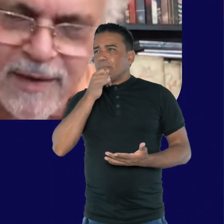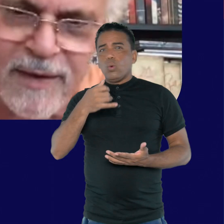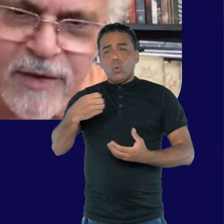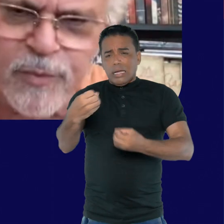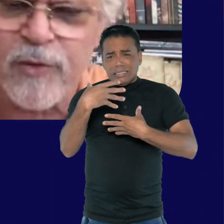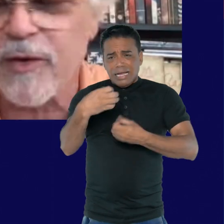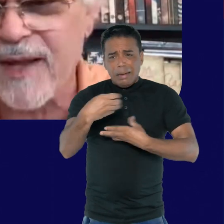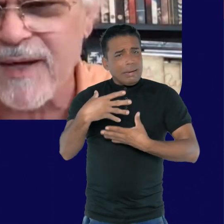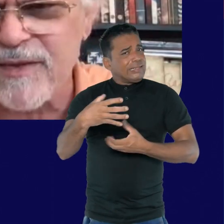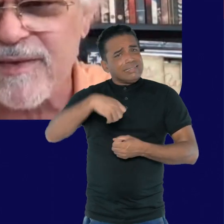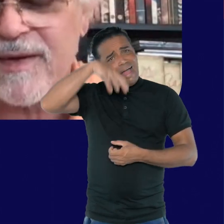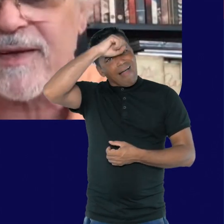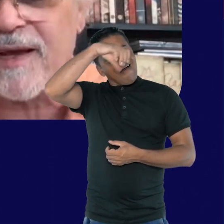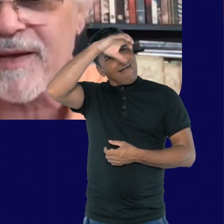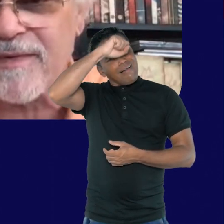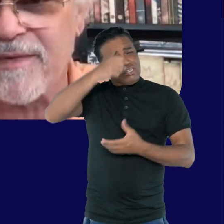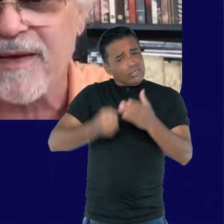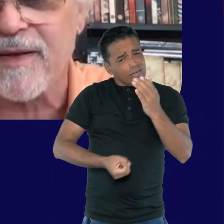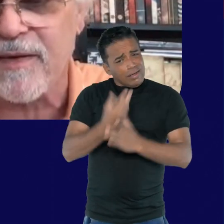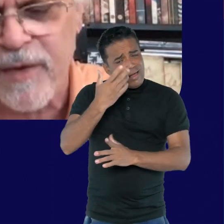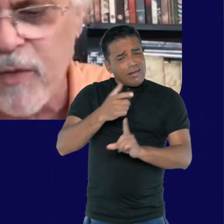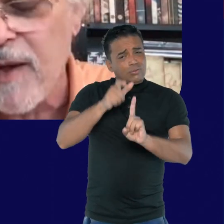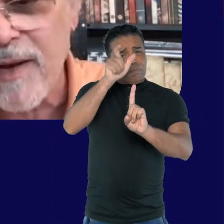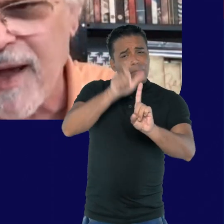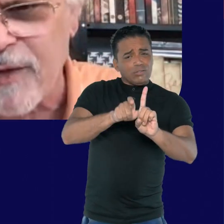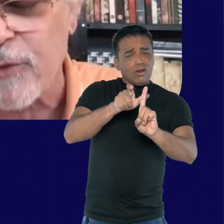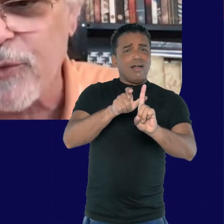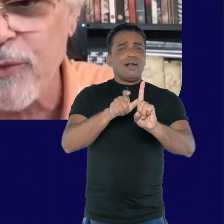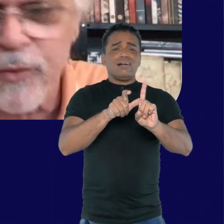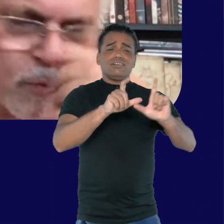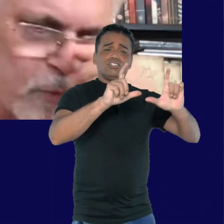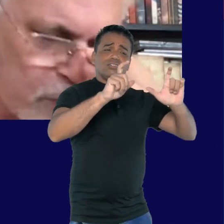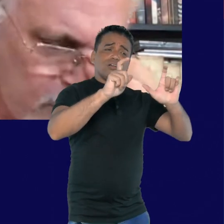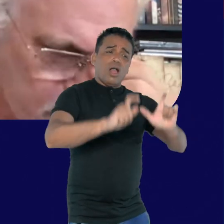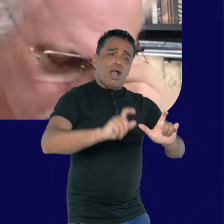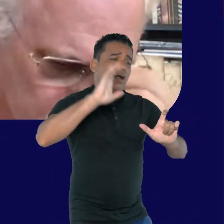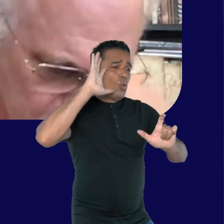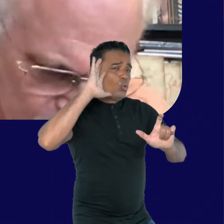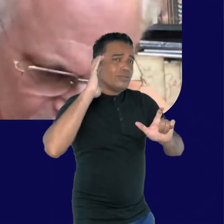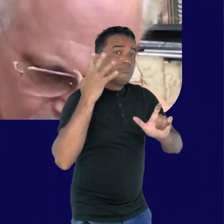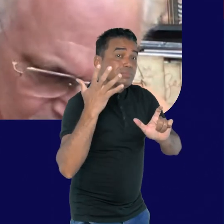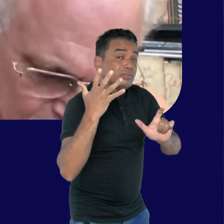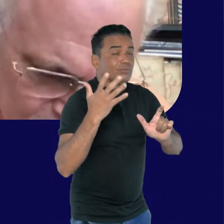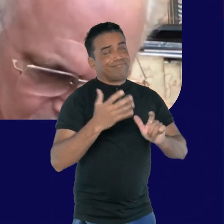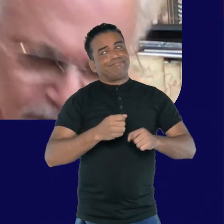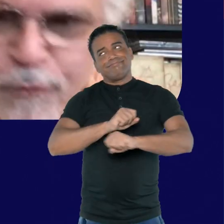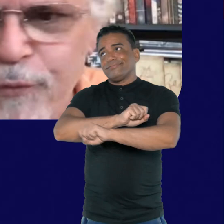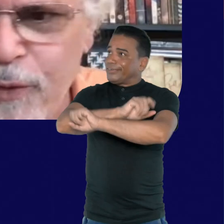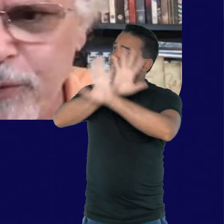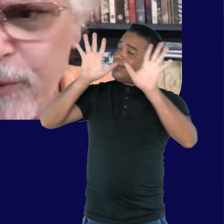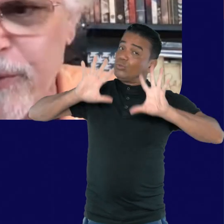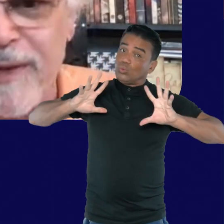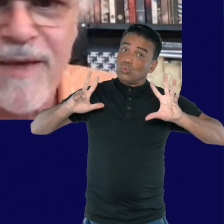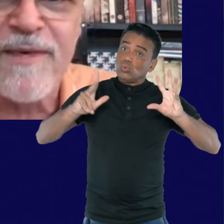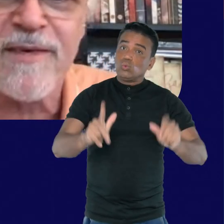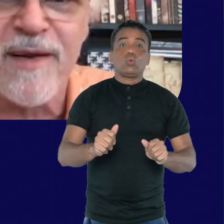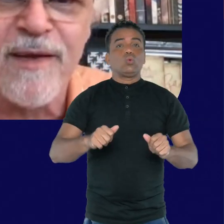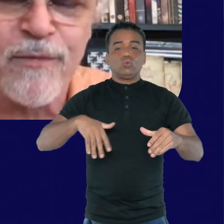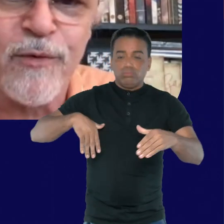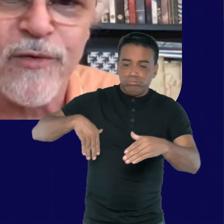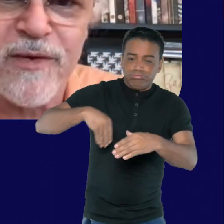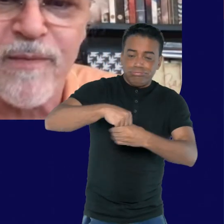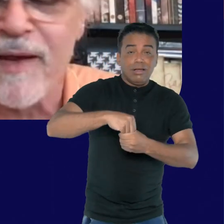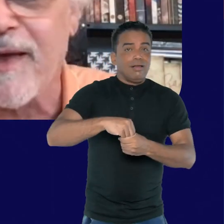que, criando as personagens, criando aquelas cenas, tal. Claro, tudo muito envolto